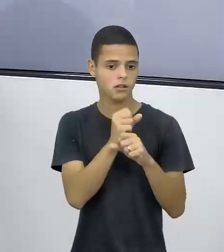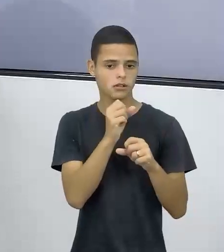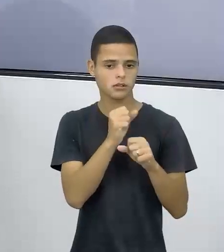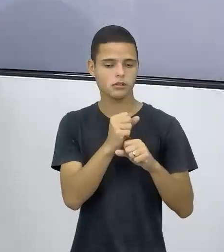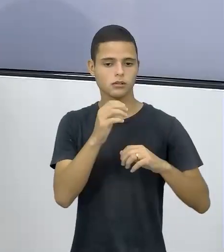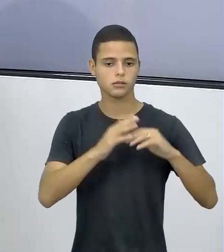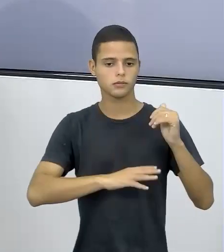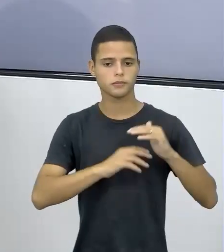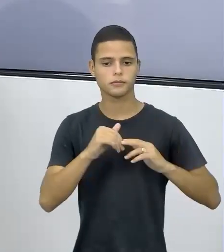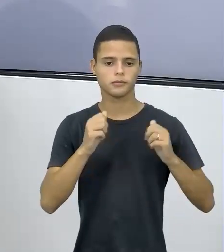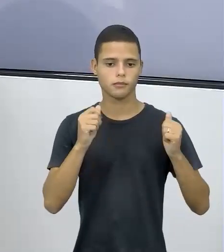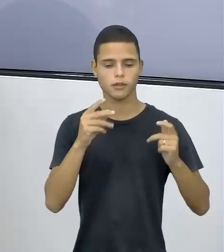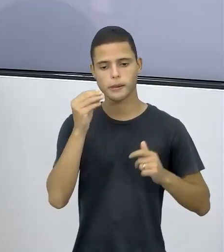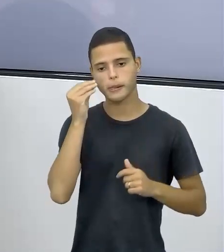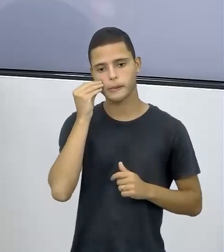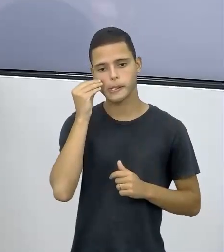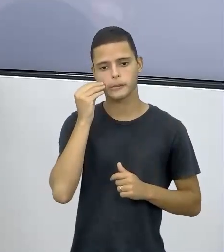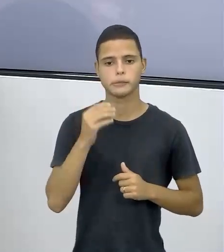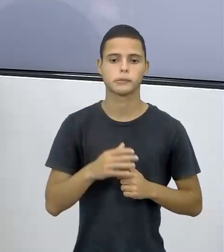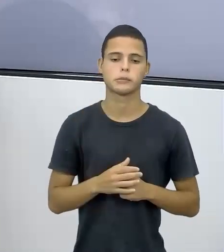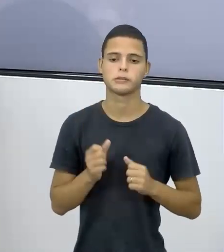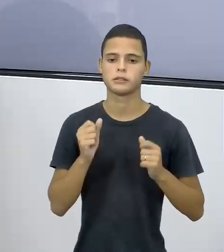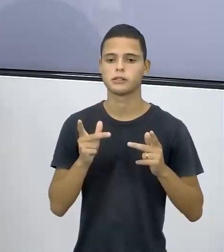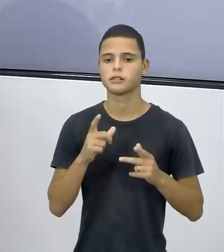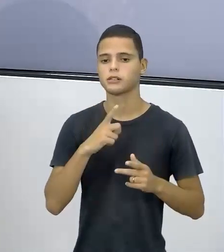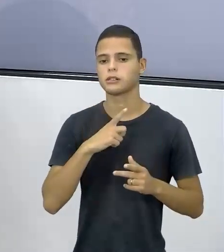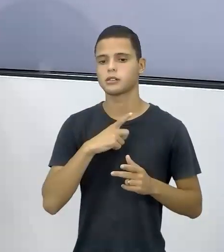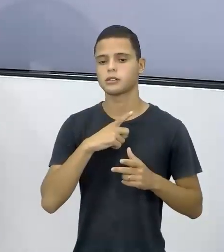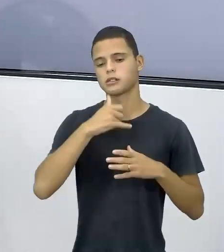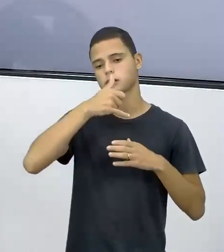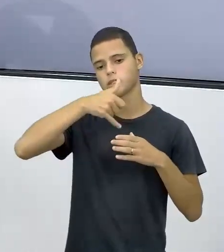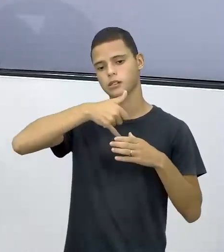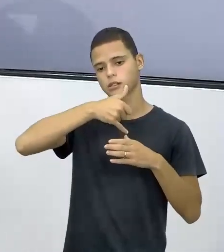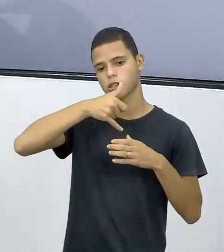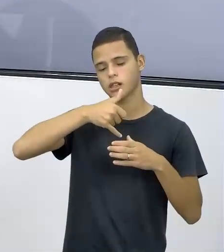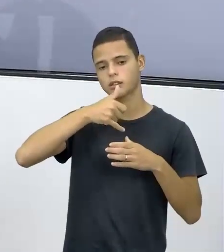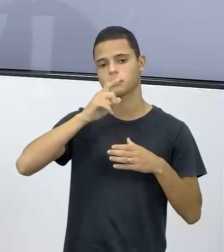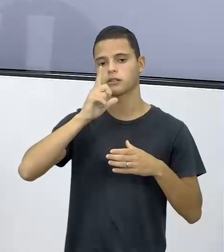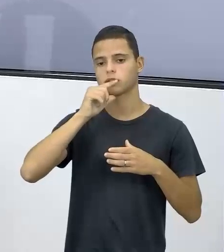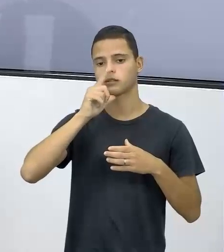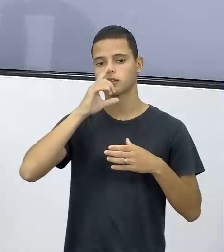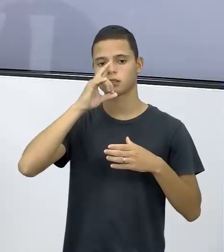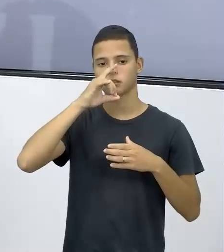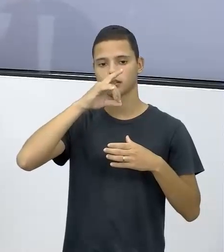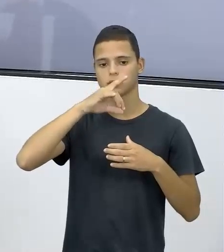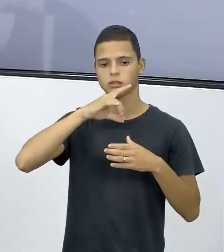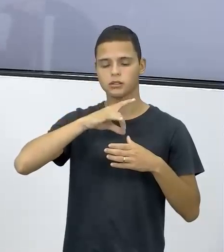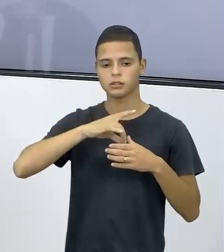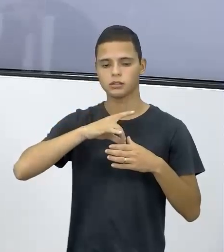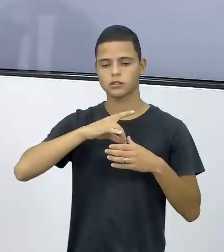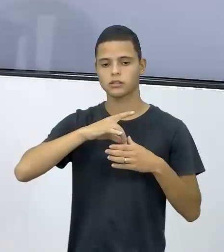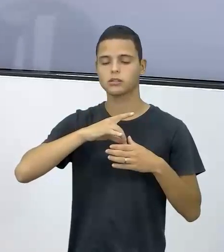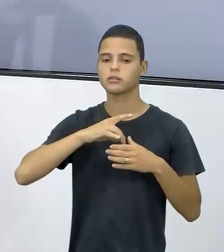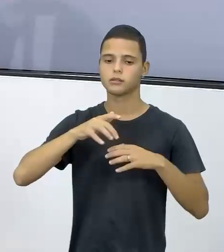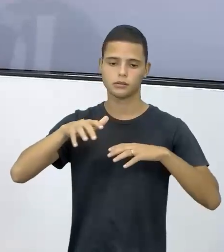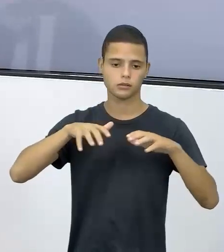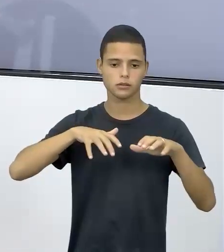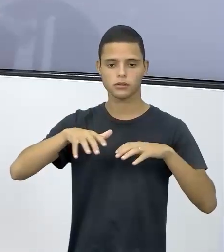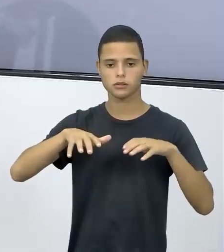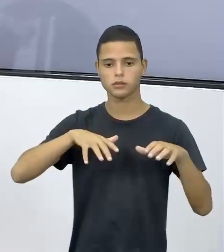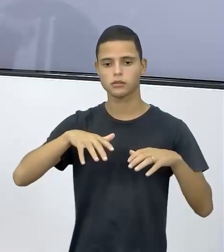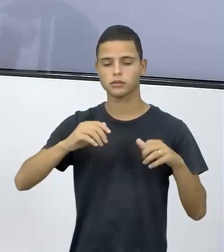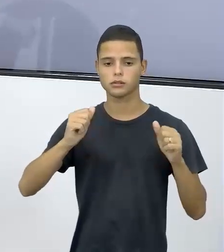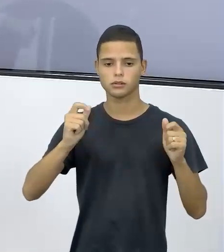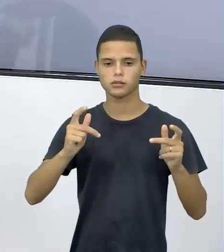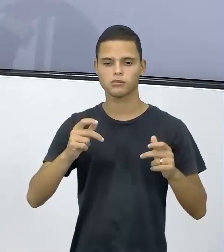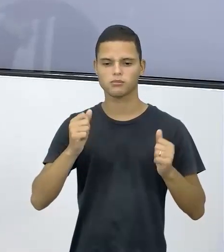prática experimental, tá bom? Então, aqui dentro tem uma bolha de água que vai movimentar aqui e a gente vai ficar medindo as